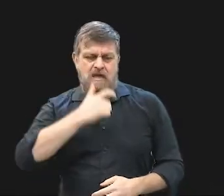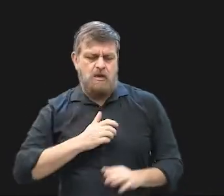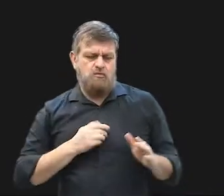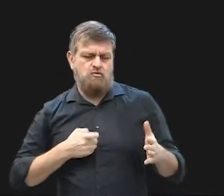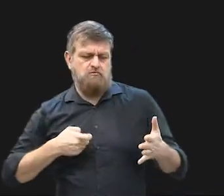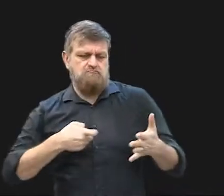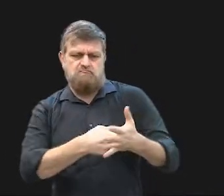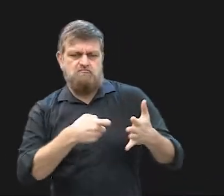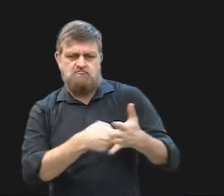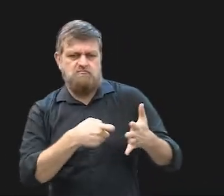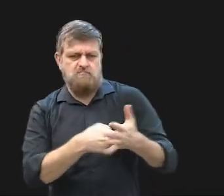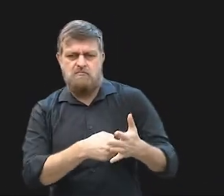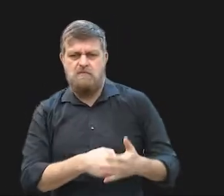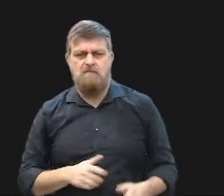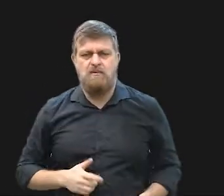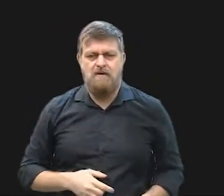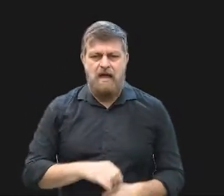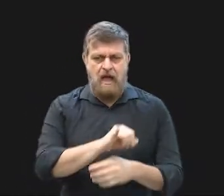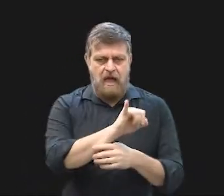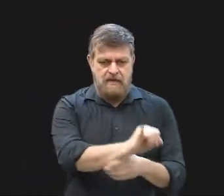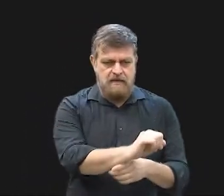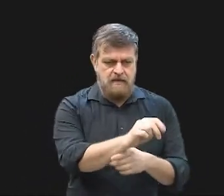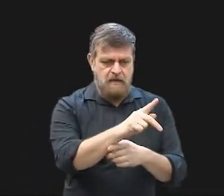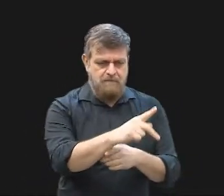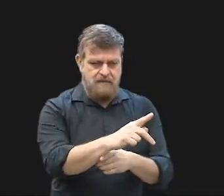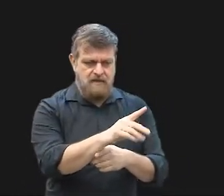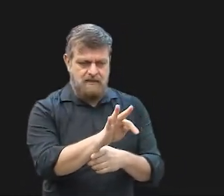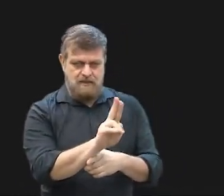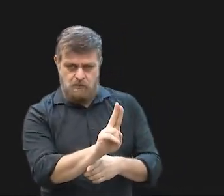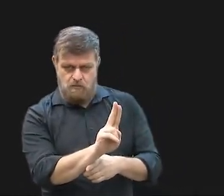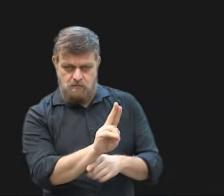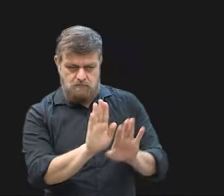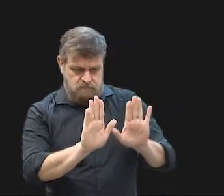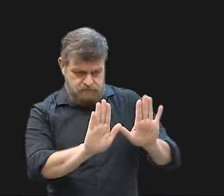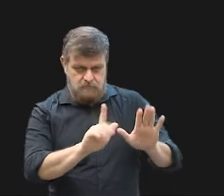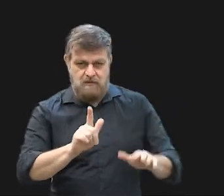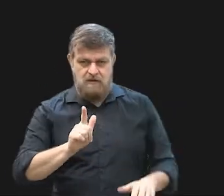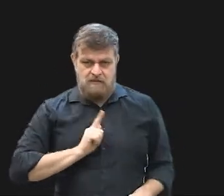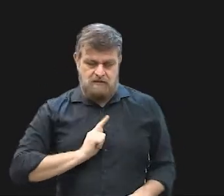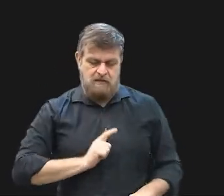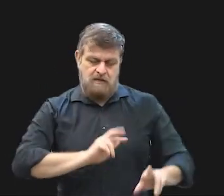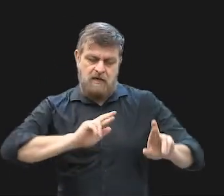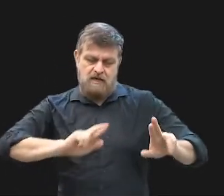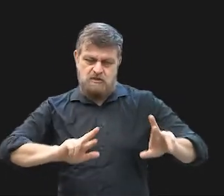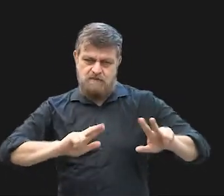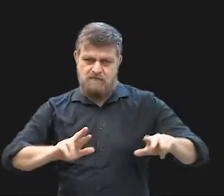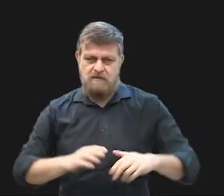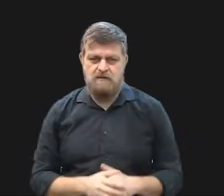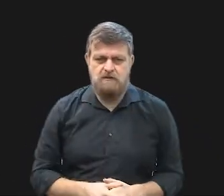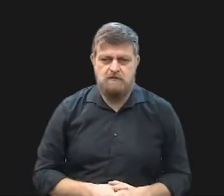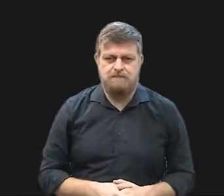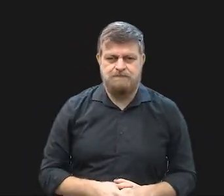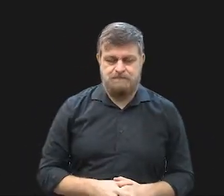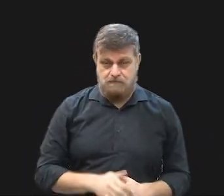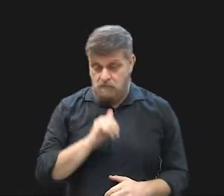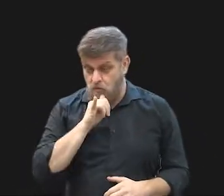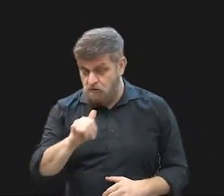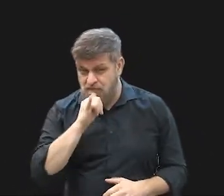não é nenhum projeto que toca no IPTU, né, que aí realmente teria impacto financeiro na cidade de